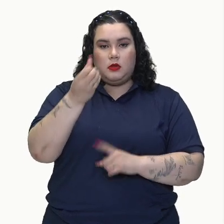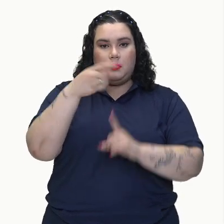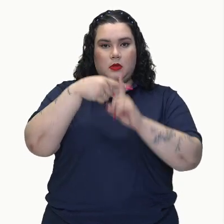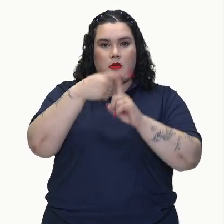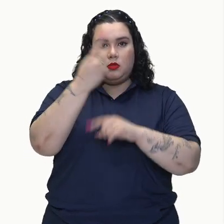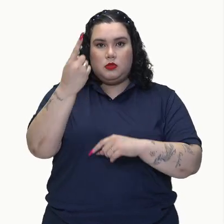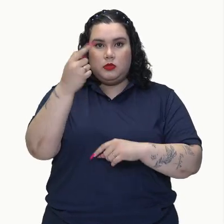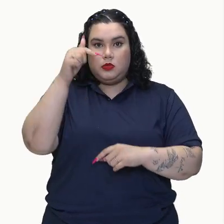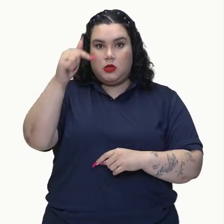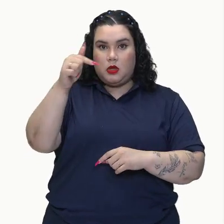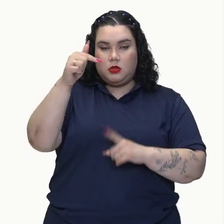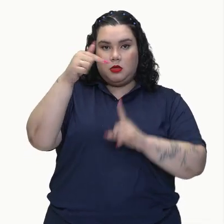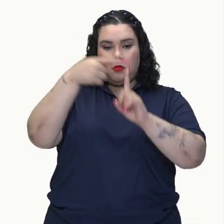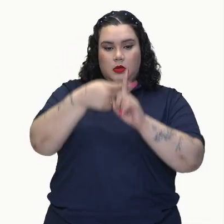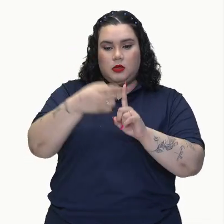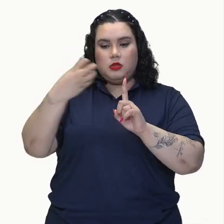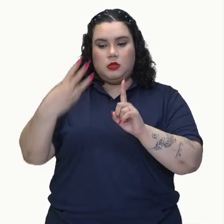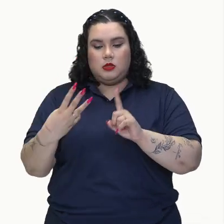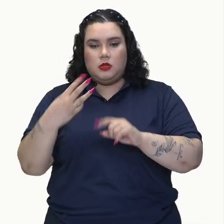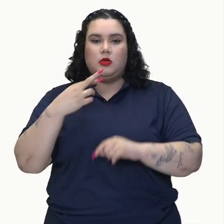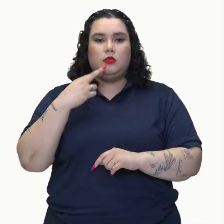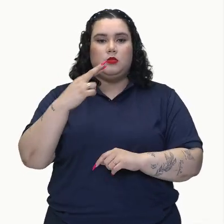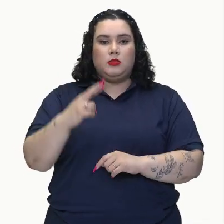1, 7. Mais 3,